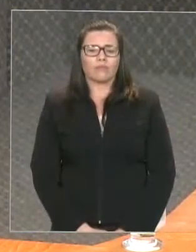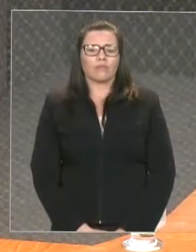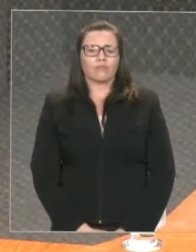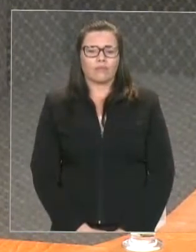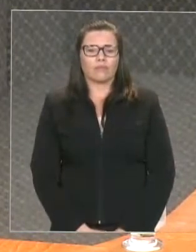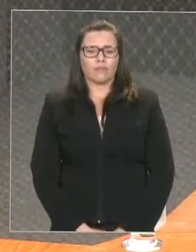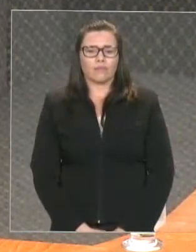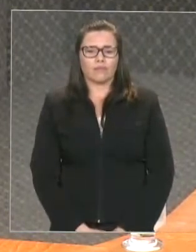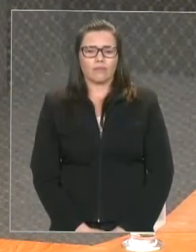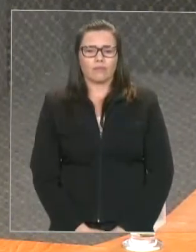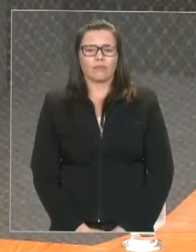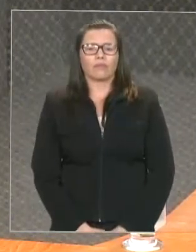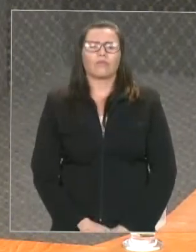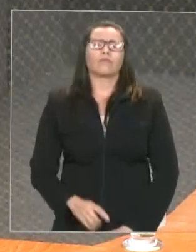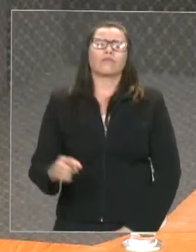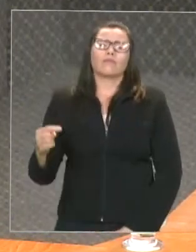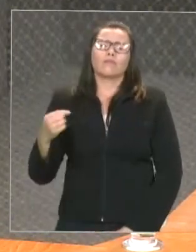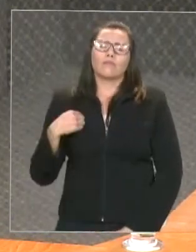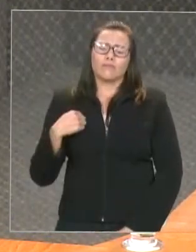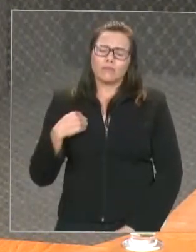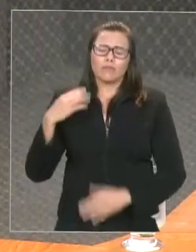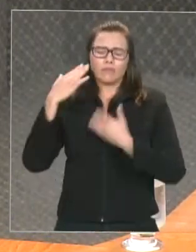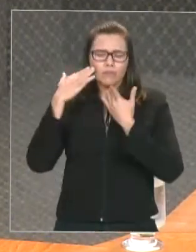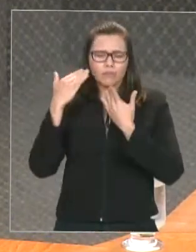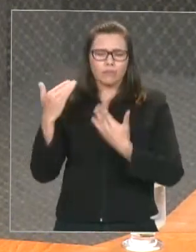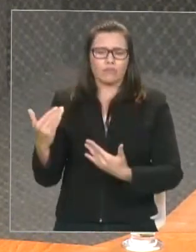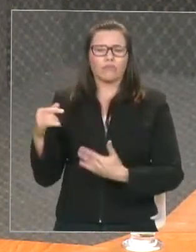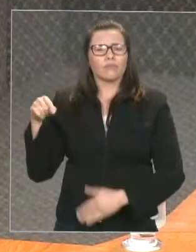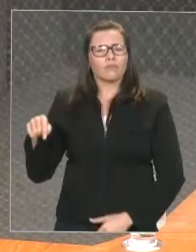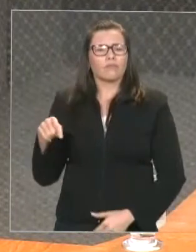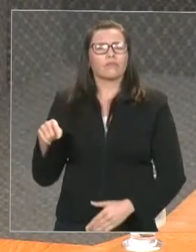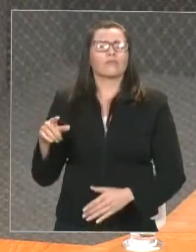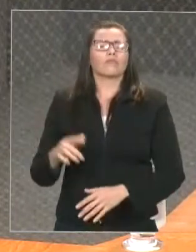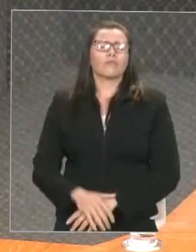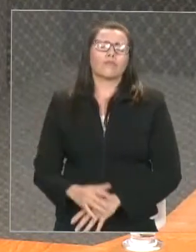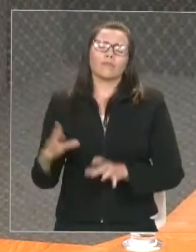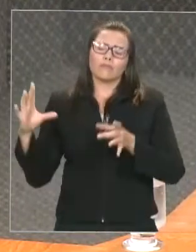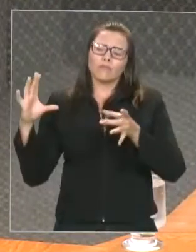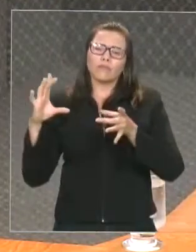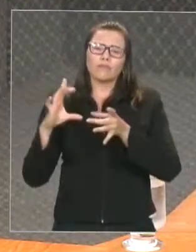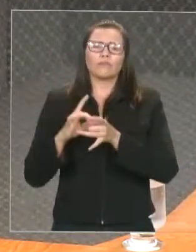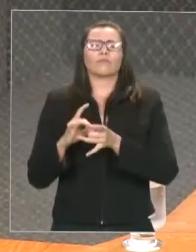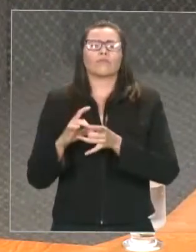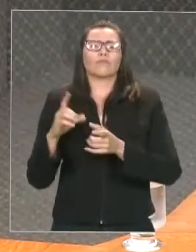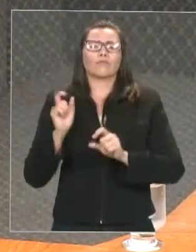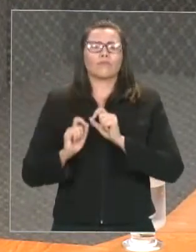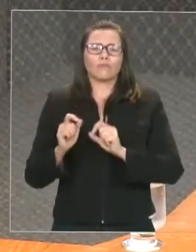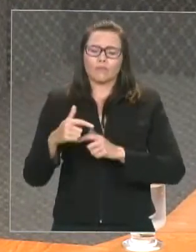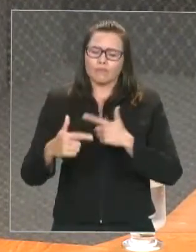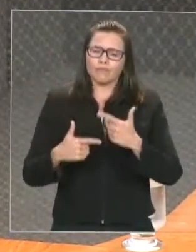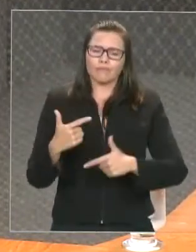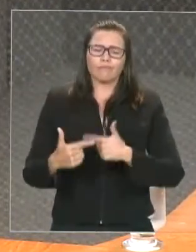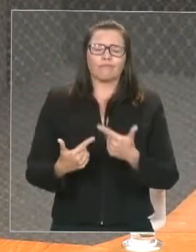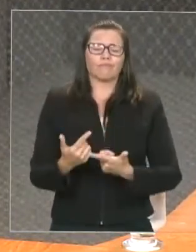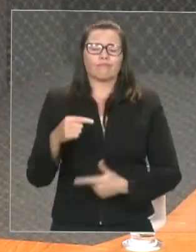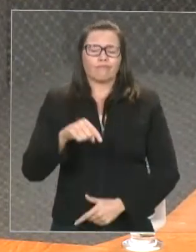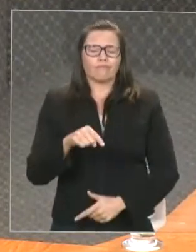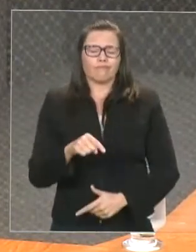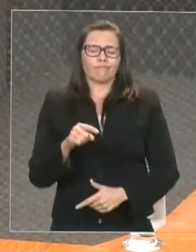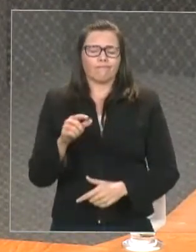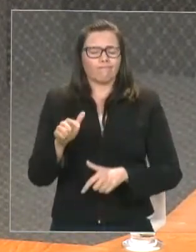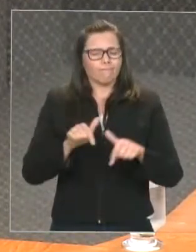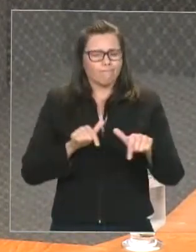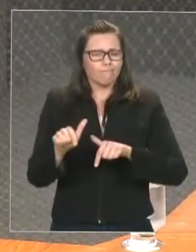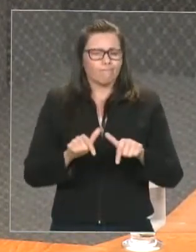da nossa cobrança para o asfaltamento da MA-138, como da mesma forma, antes de asfaltar, pelo menos